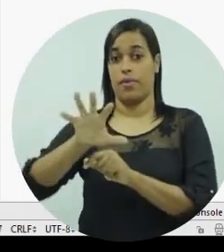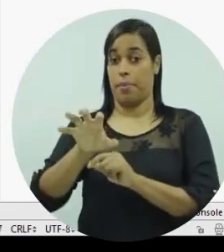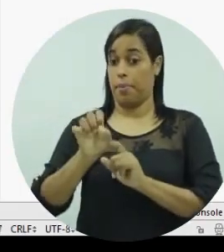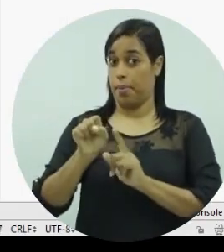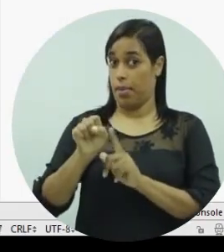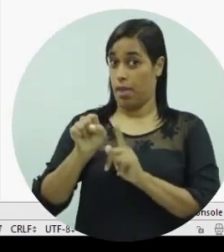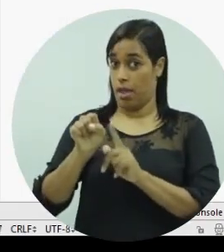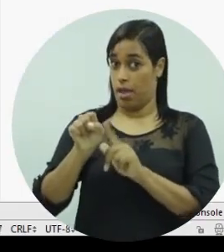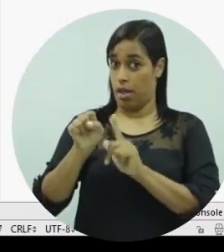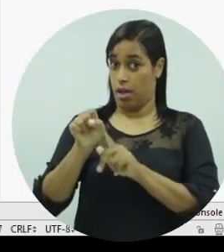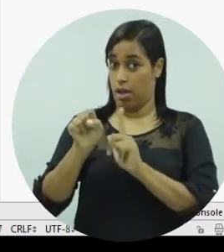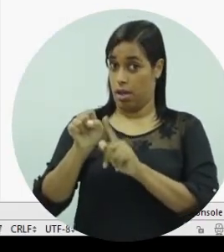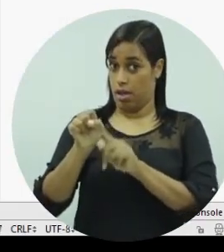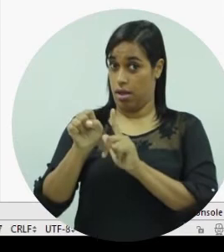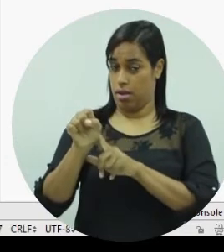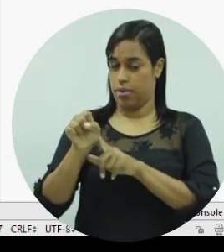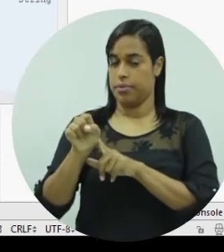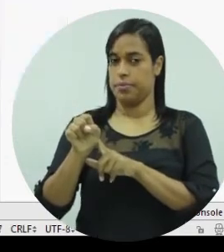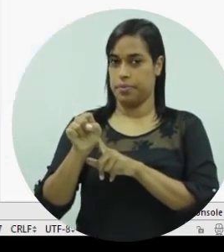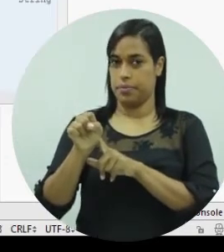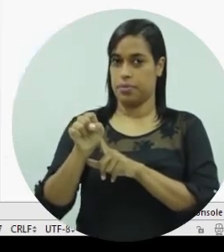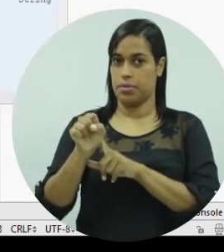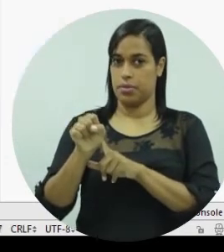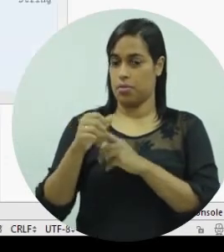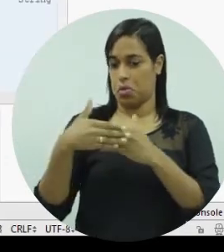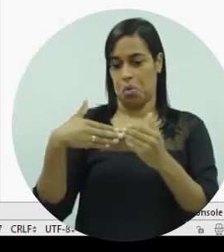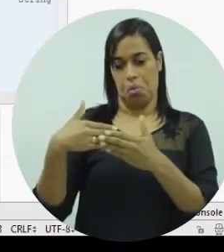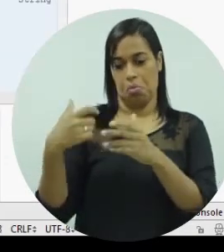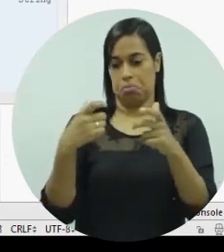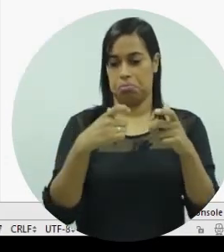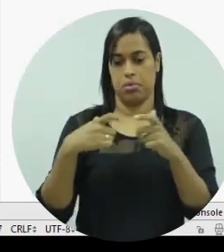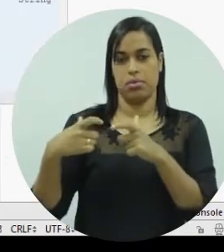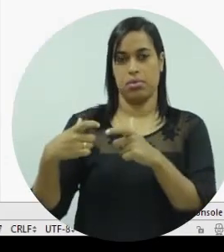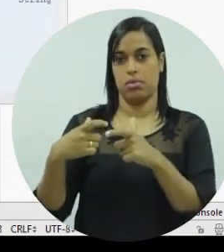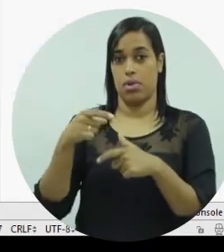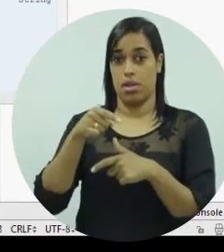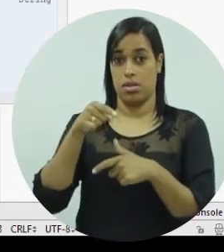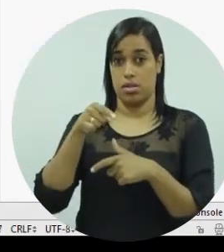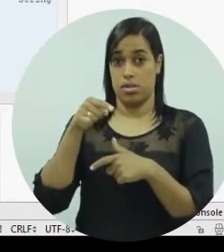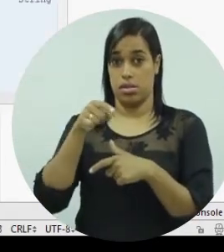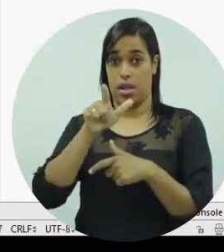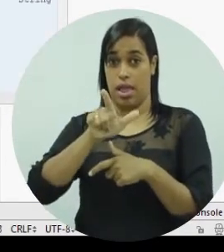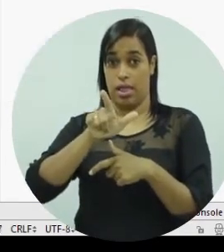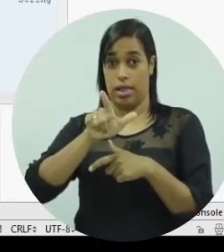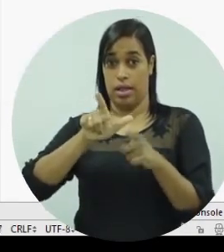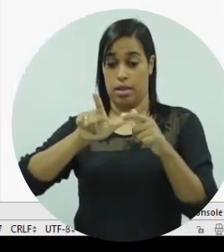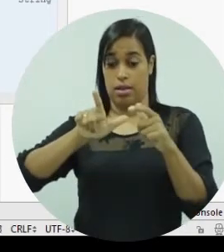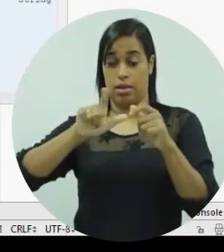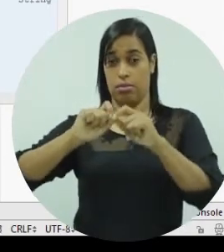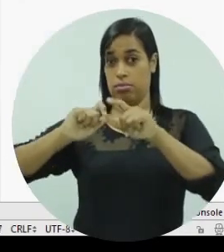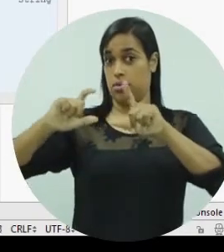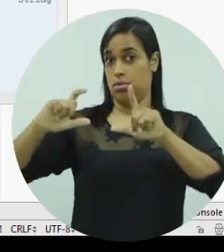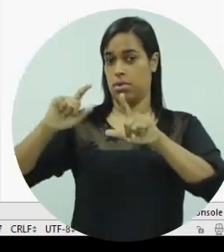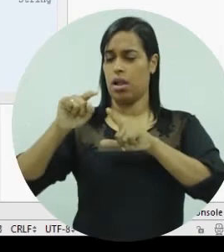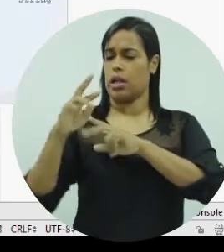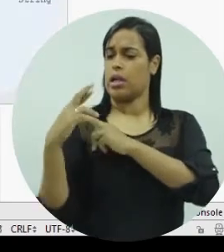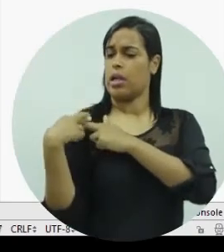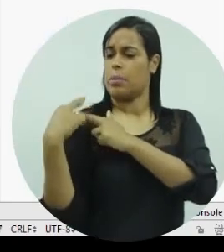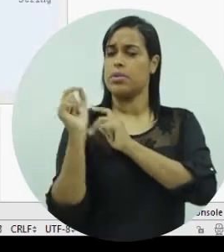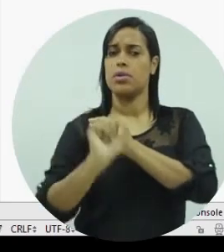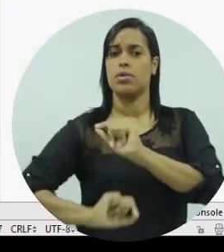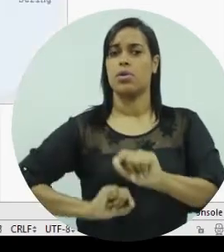vai pegar de um lugar. Esse R maiúsculo, ele